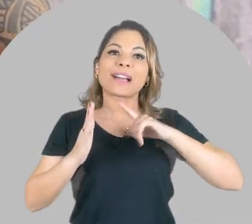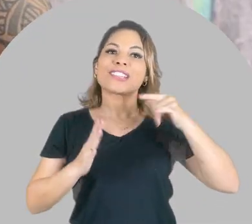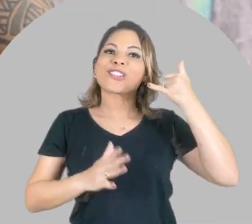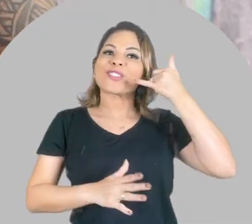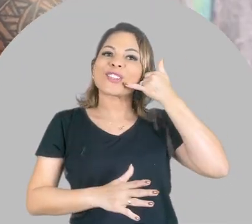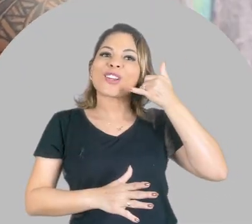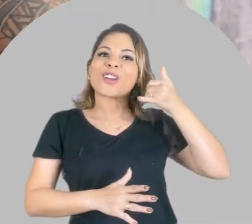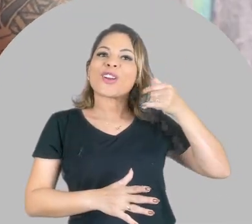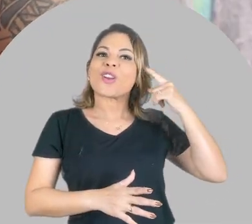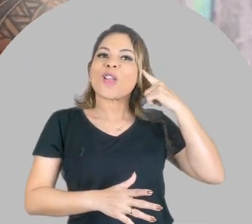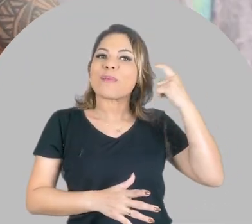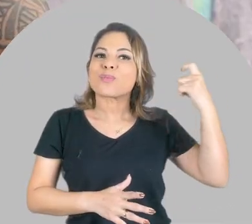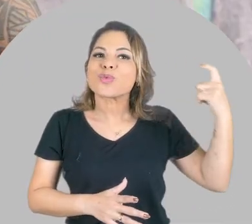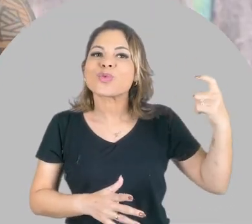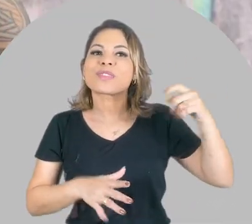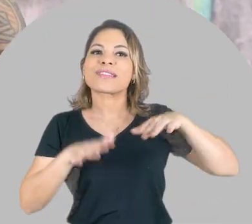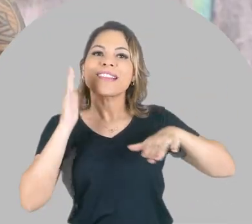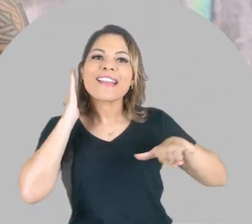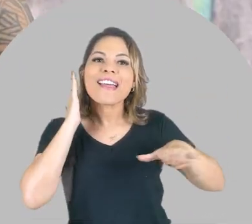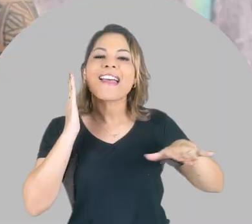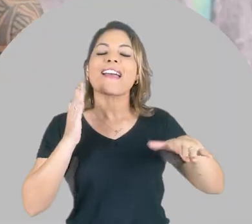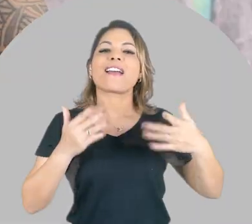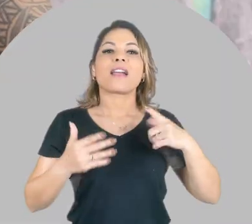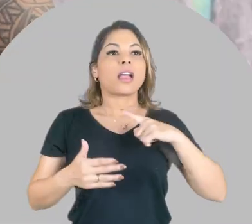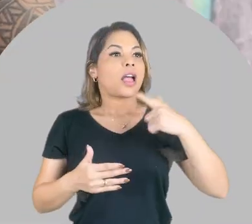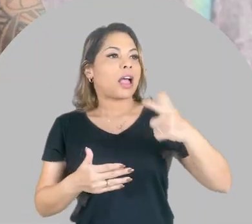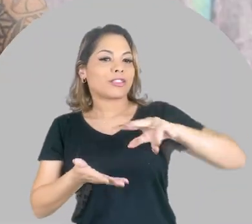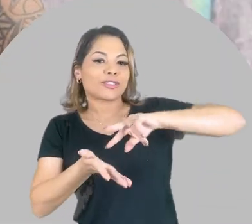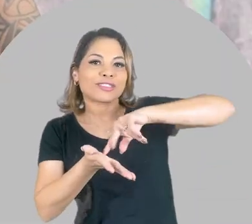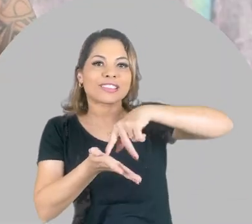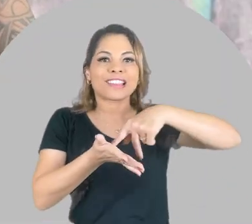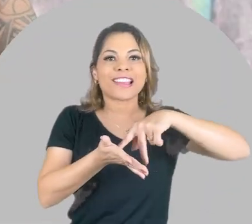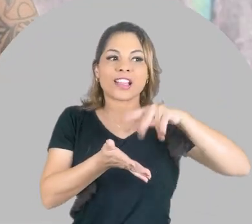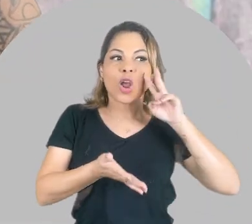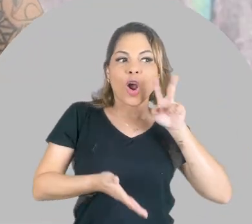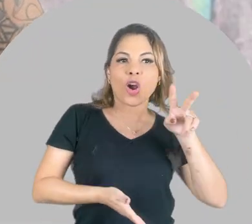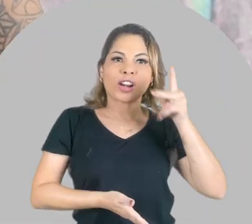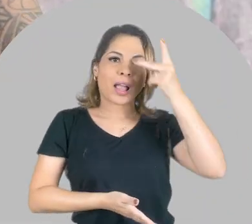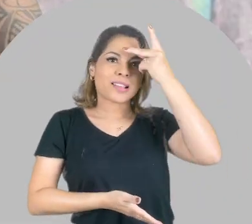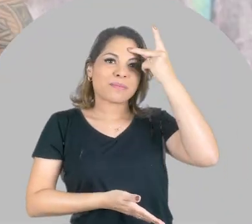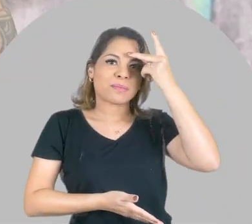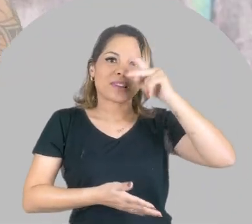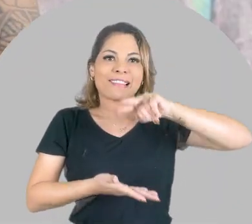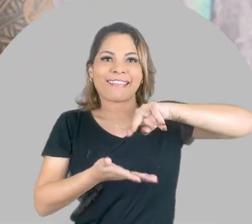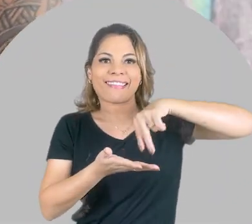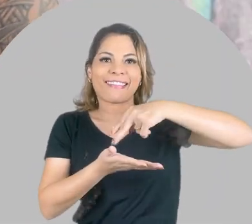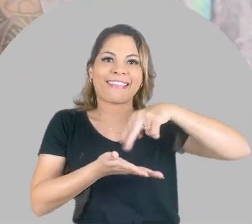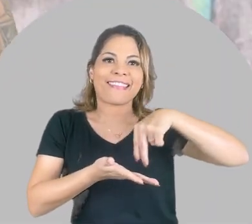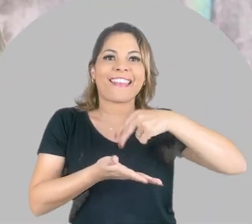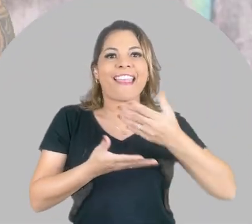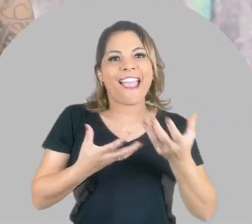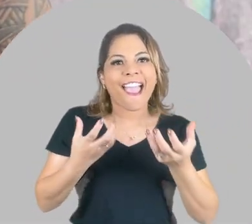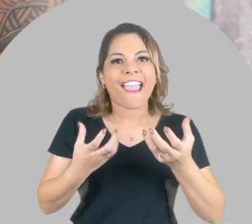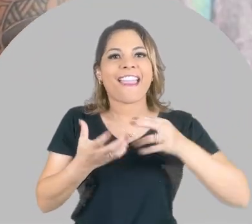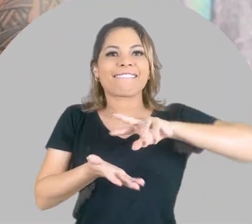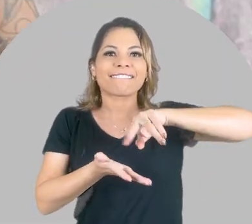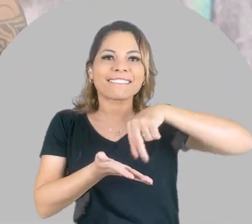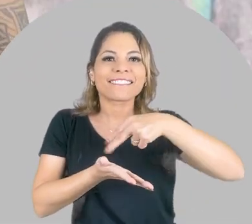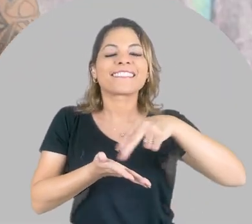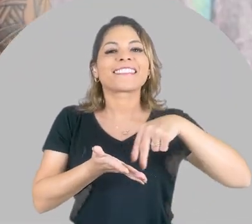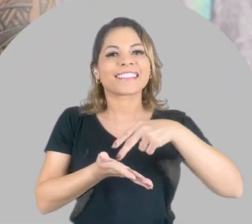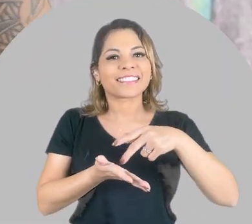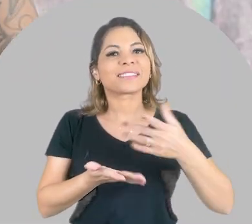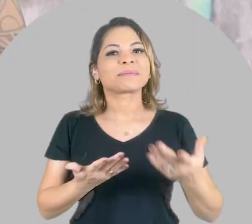Mas não tem o DJ, mas tem o celular tocando, mano, o rap. Não tem o break, aí você olha pro lado, tá todo mundo ali